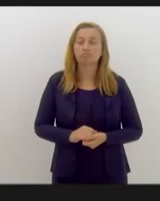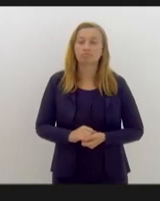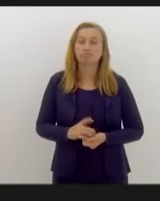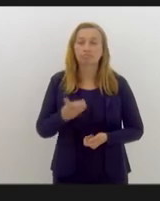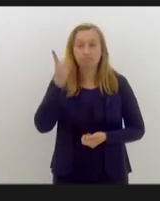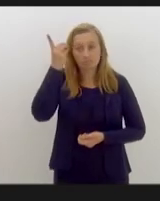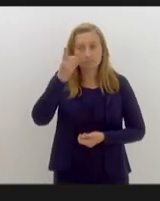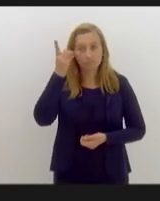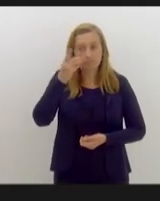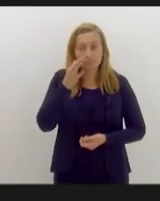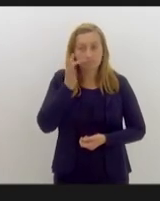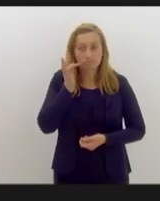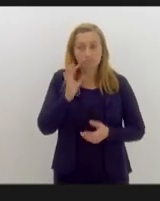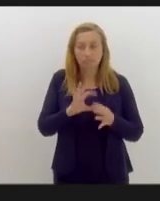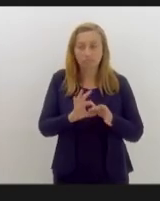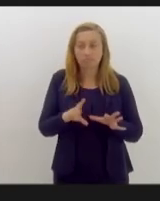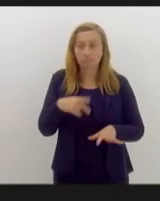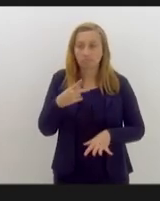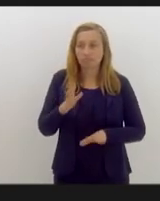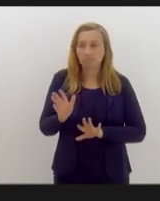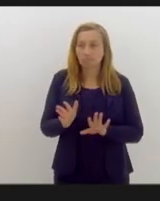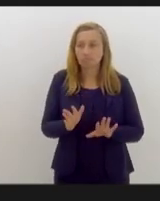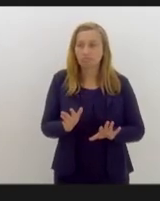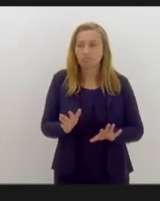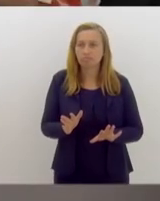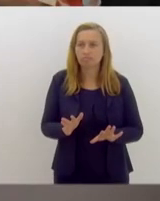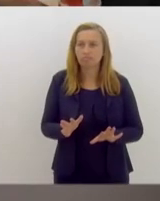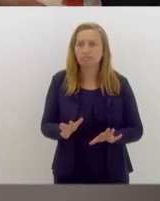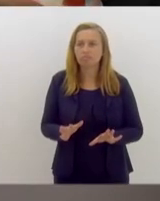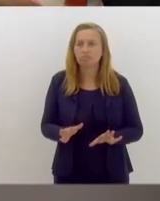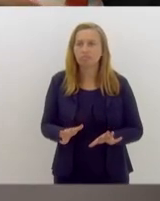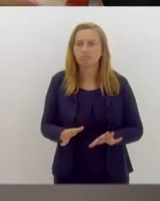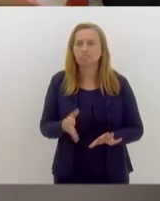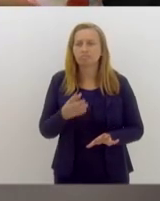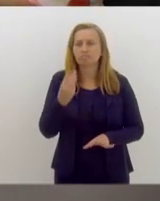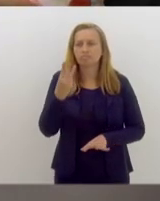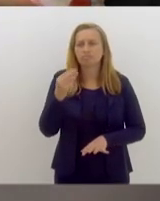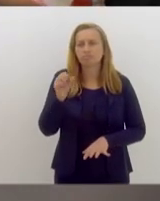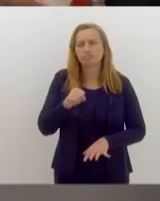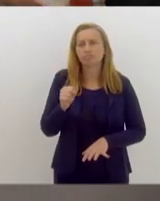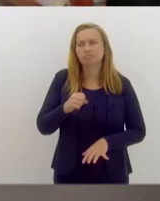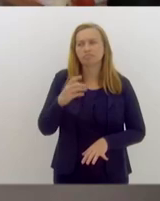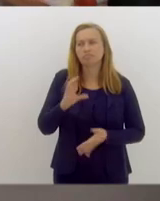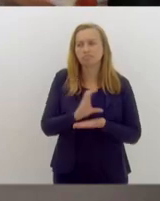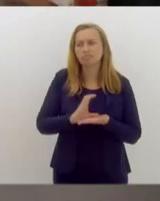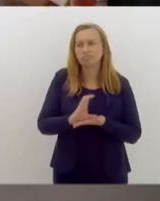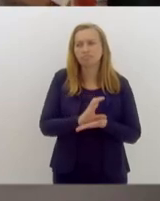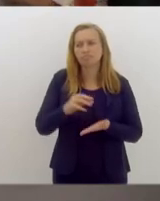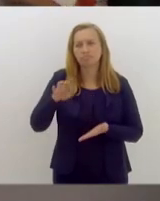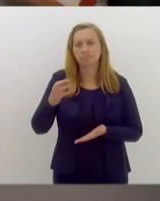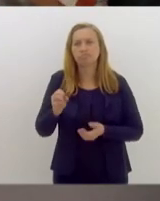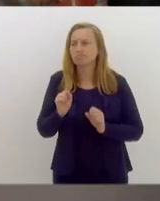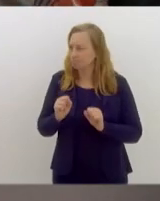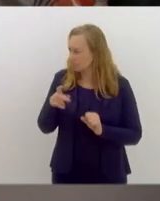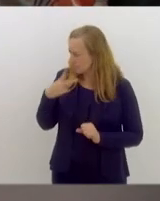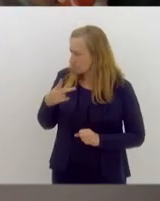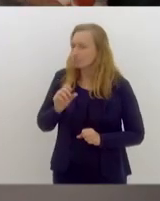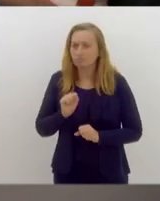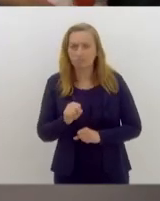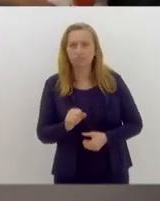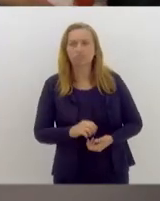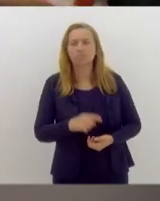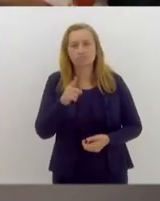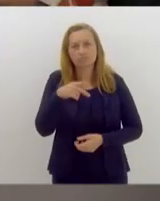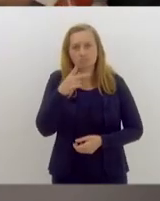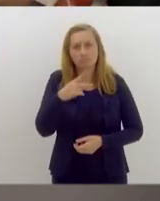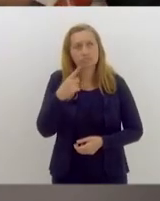me der licença... Com ela. Não, se o deputado Flávio me der licença, 30 segundos, conselheiro Marcelo, tudo bem? Claro. Um abraço grande. Sobre o que você